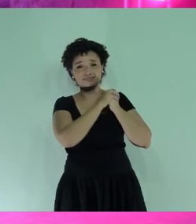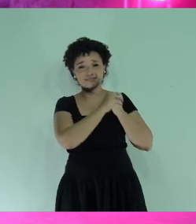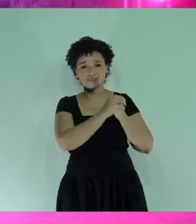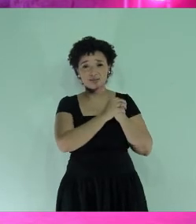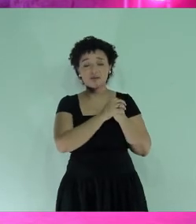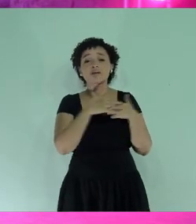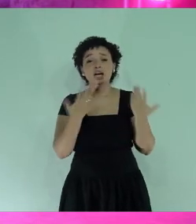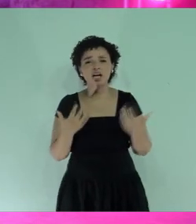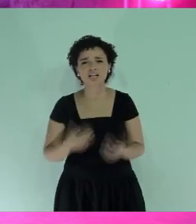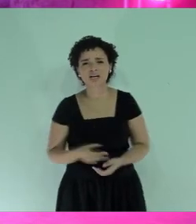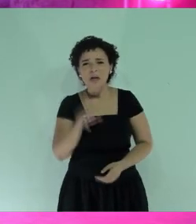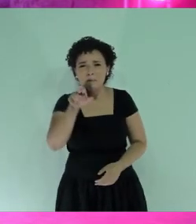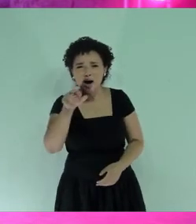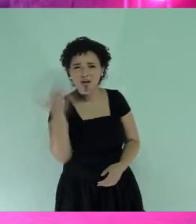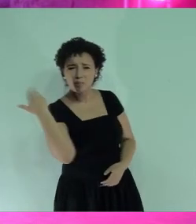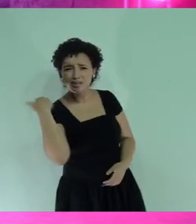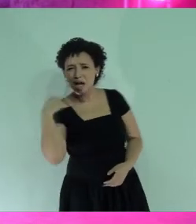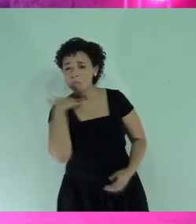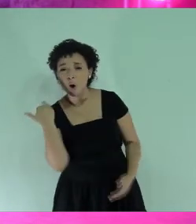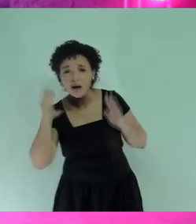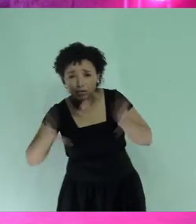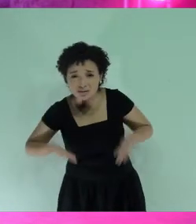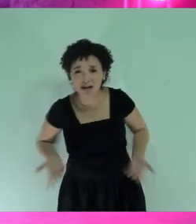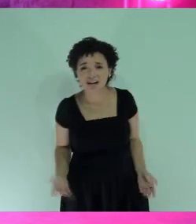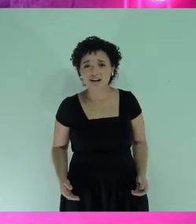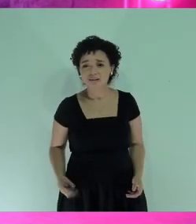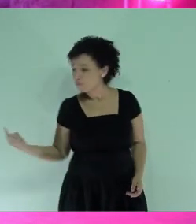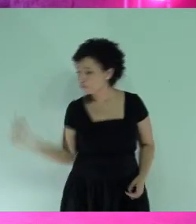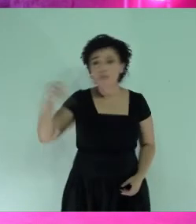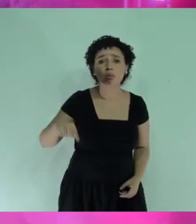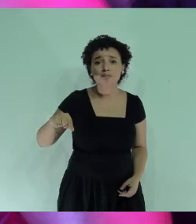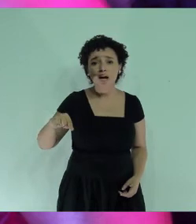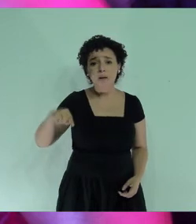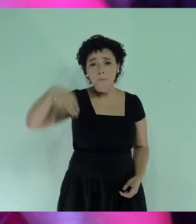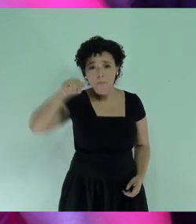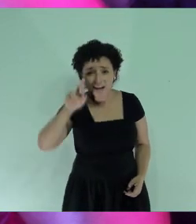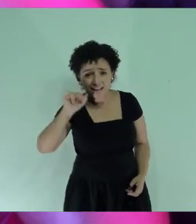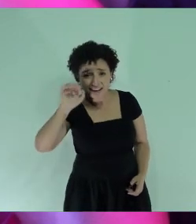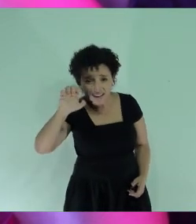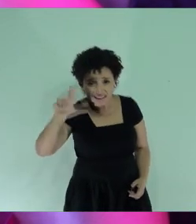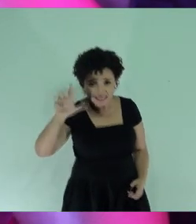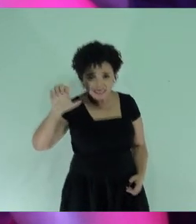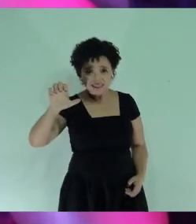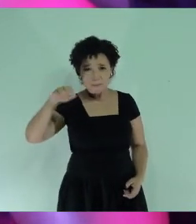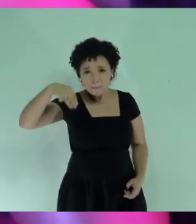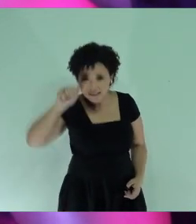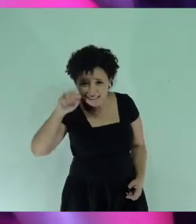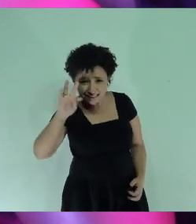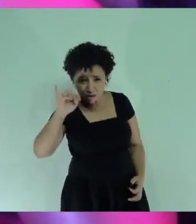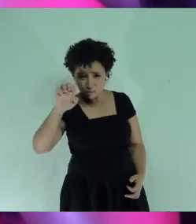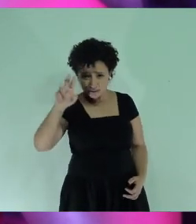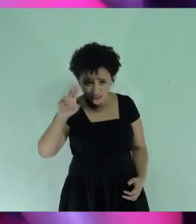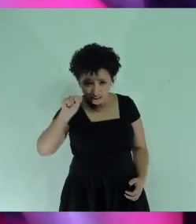Quem vai trazer as minhas irmãs? Hein? Marielle? Mateusa?